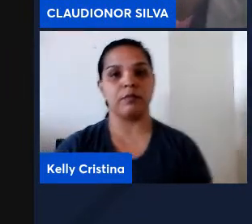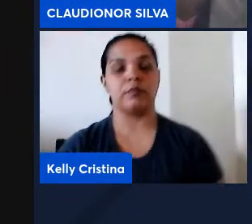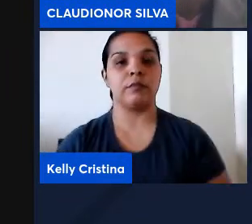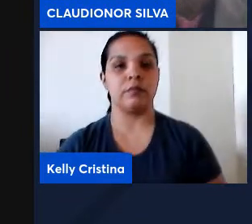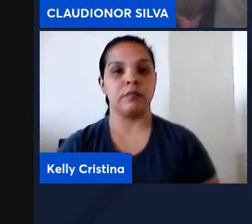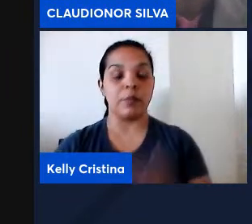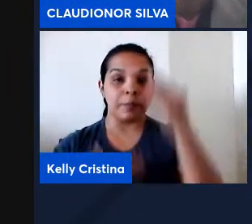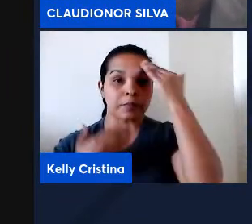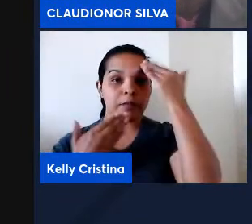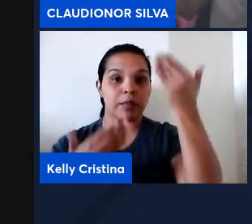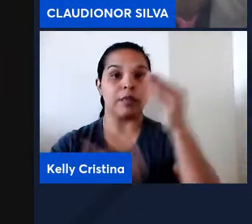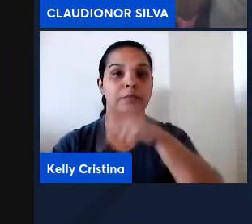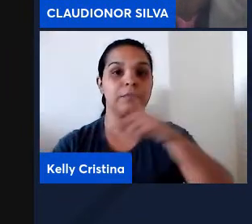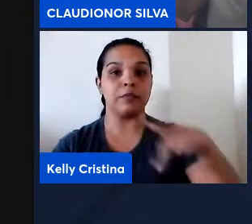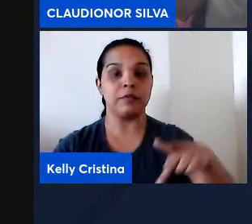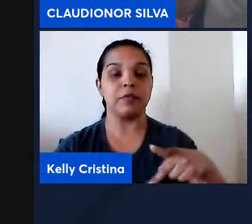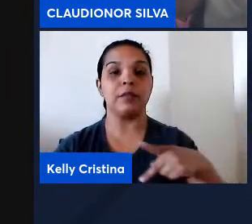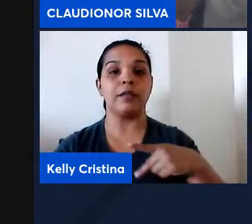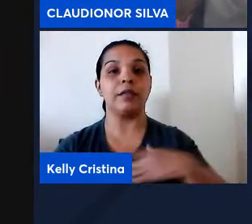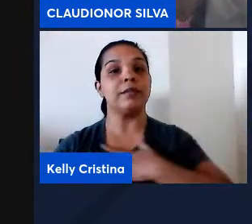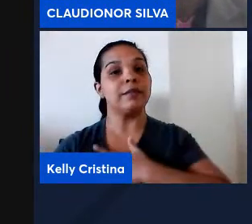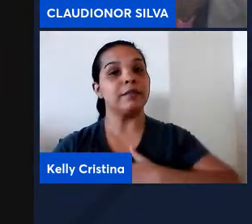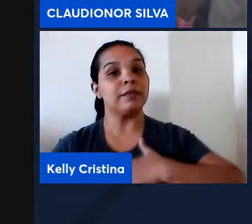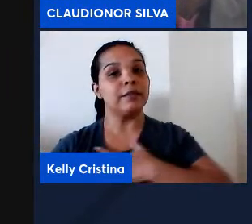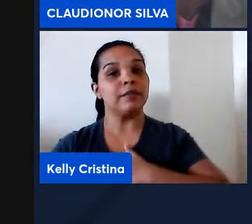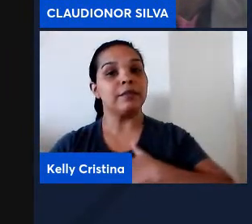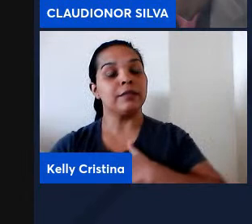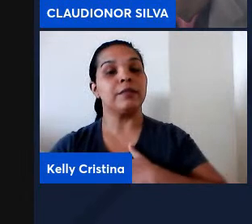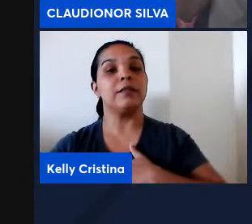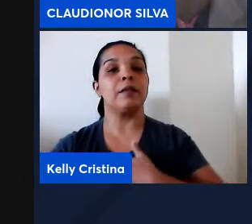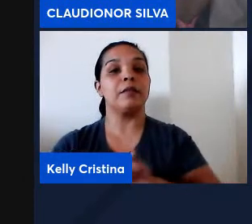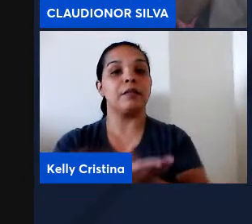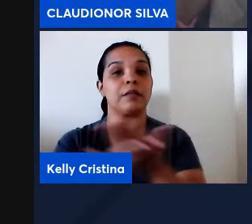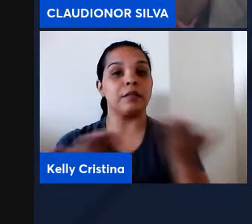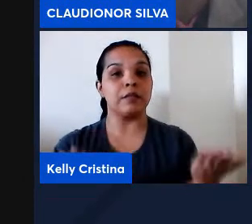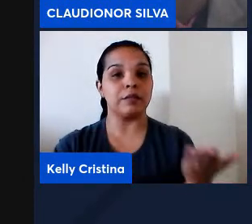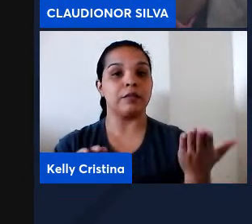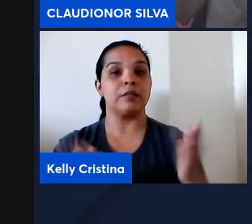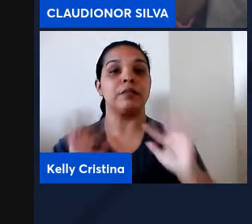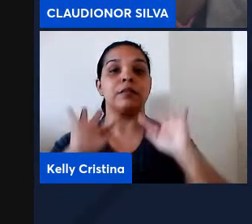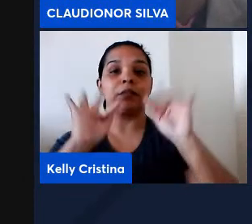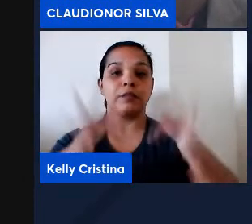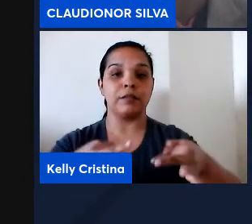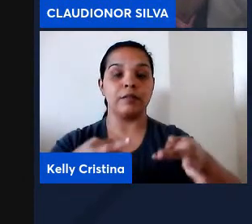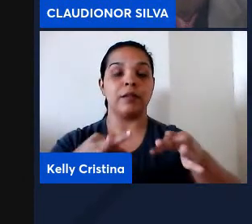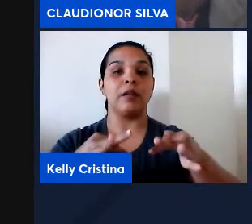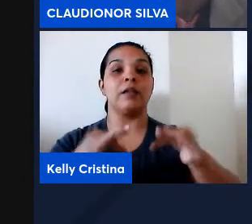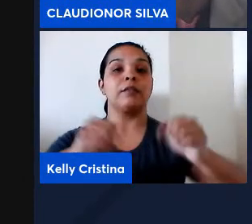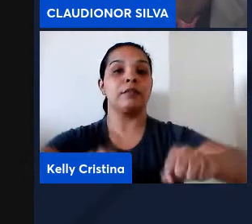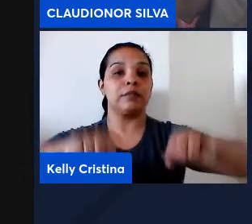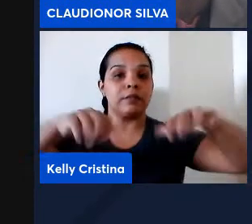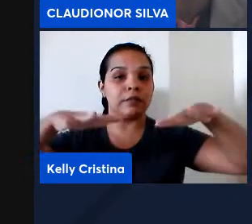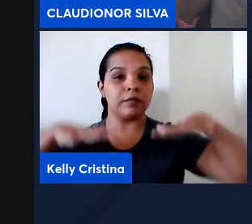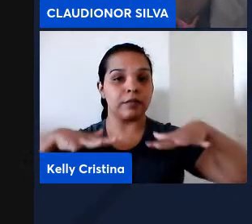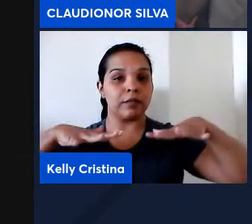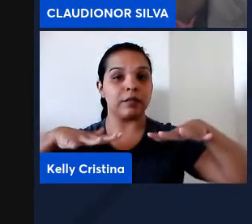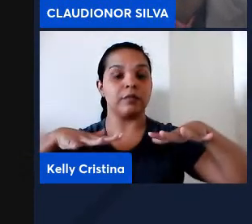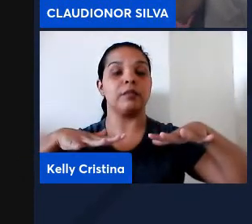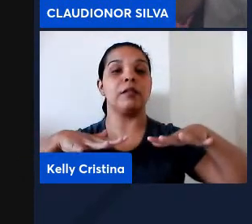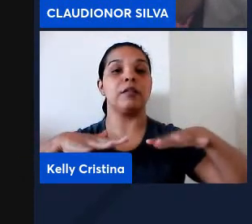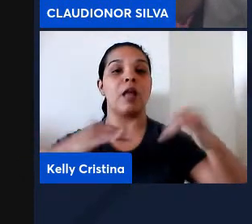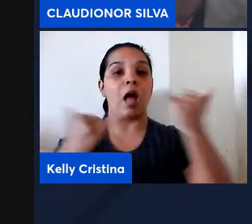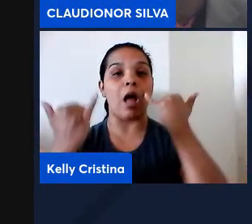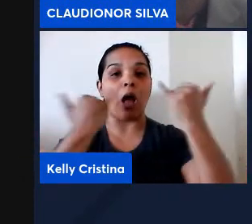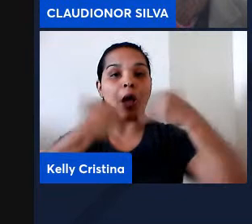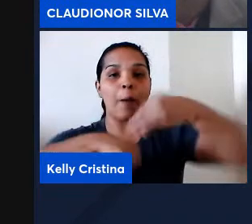Desejando um ótimo evento a todas as pessoas, encerramos essa cerimônia de abertura, dando algumas